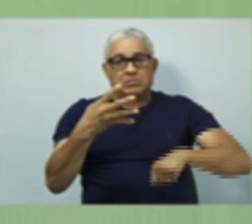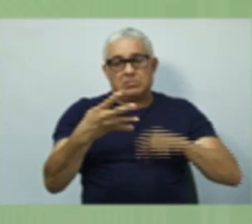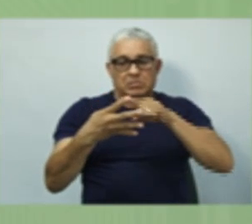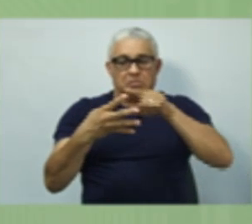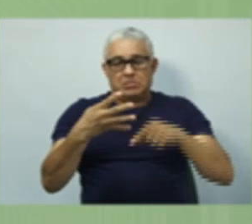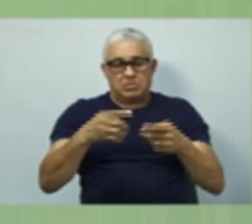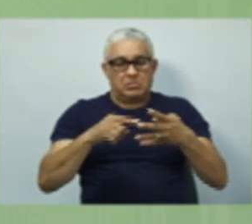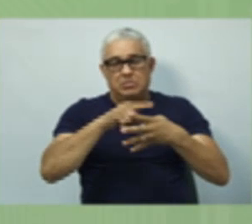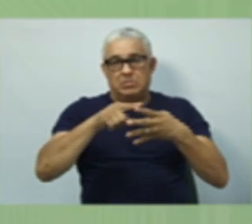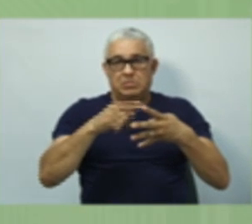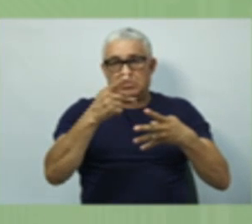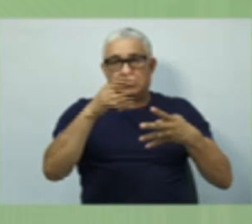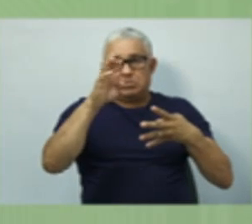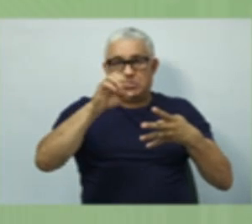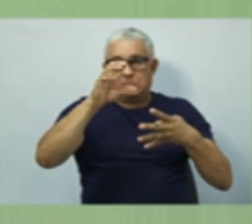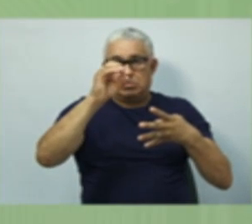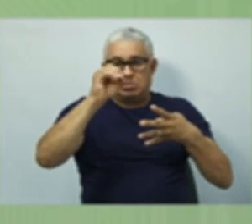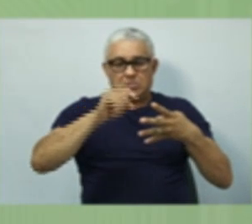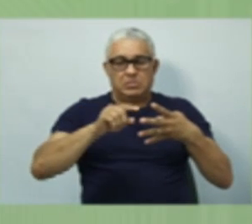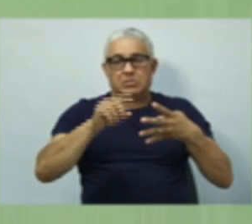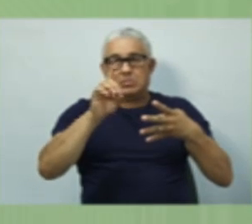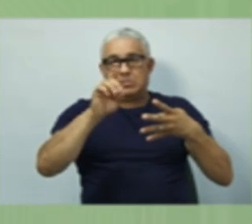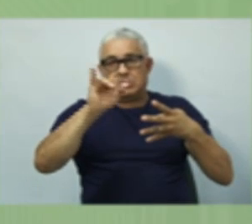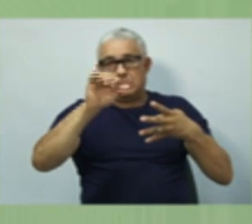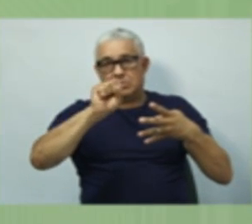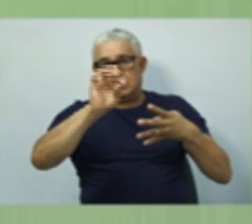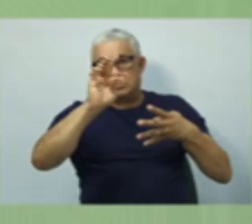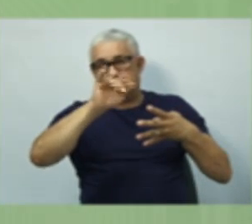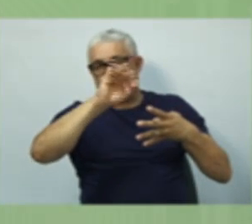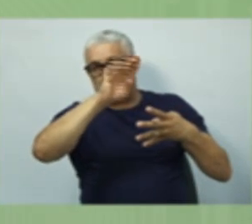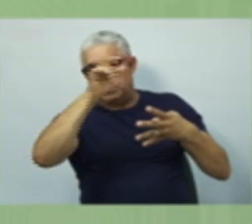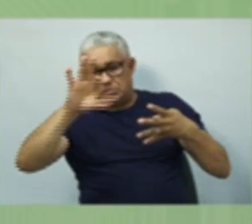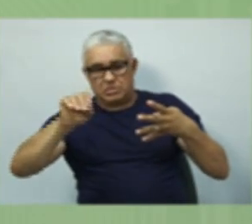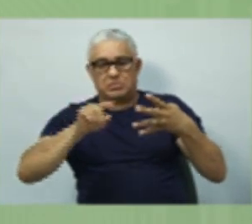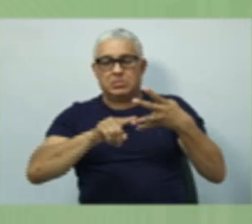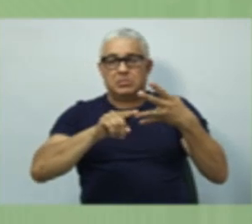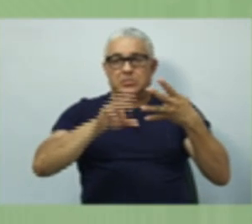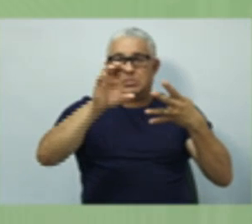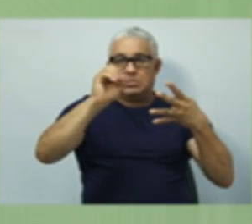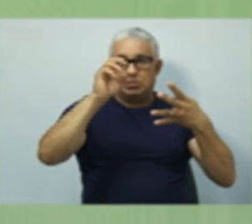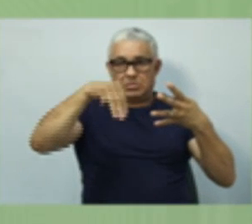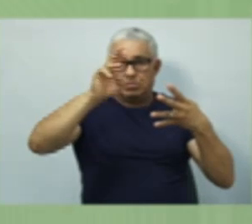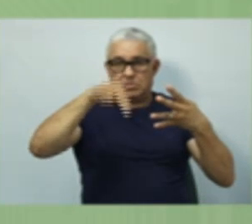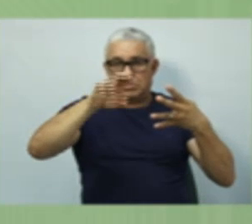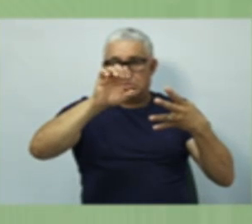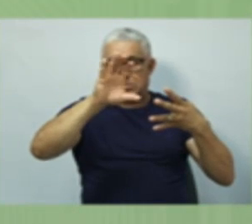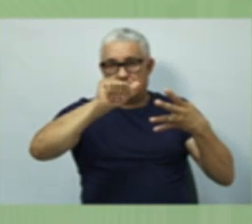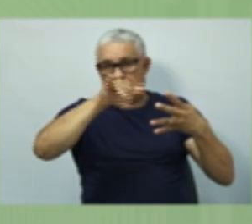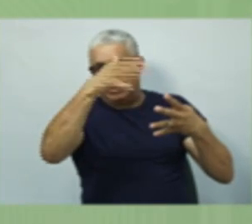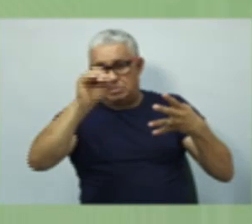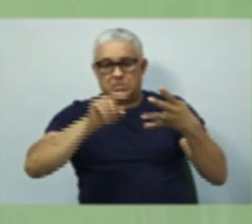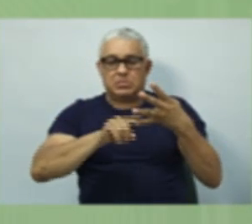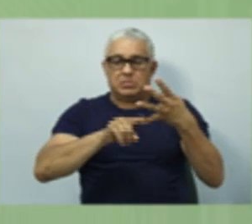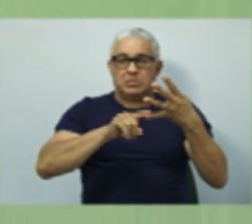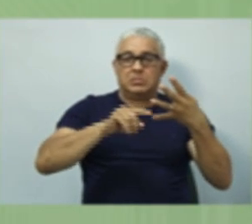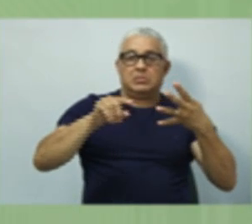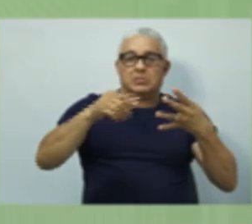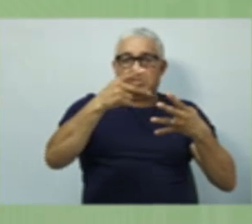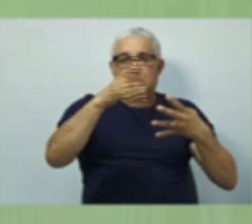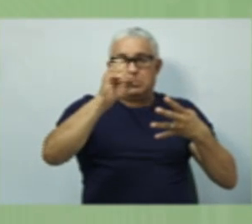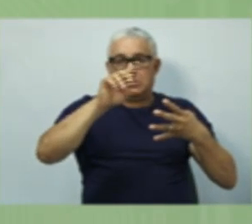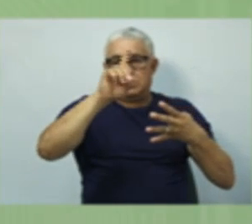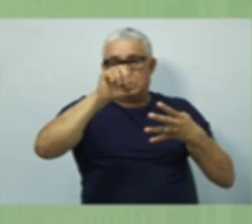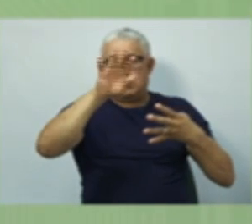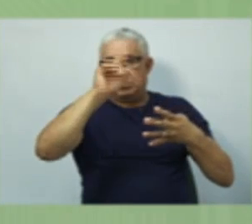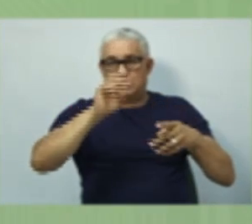o preço, distribuição, comunicação e o produto. Então, nós falamos nas